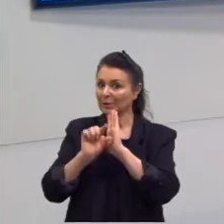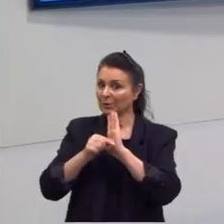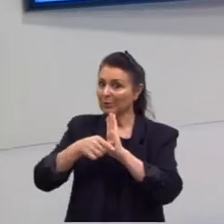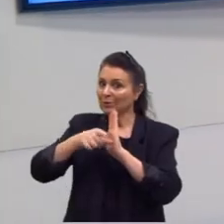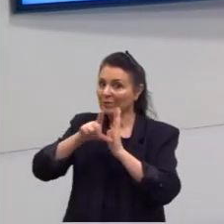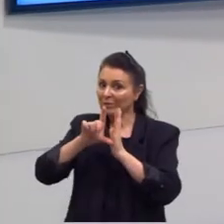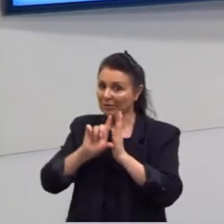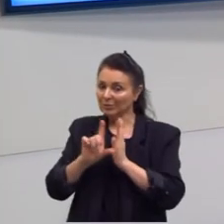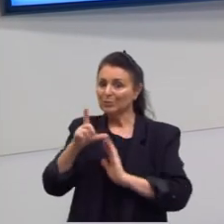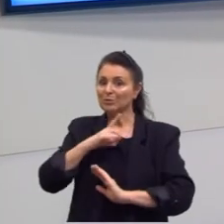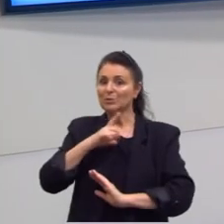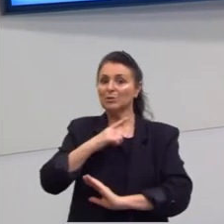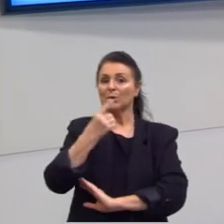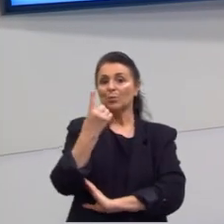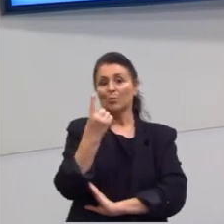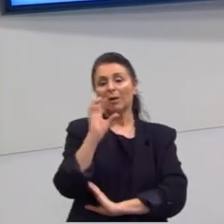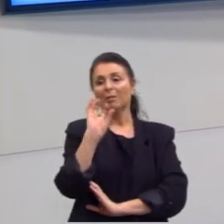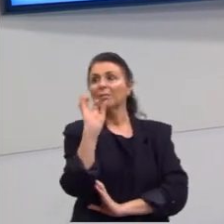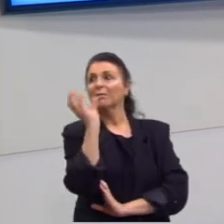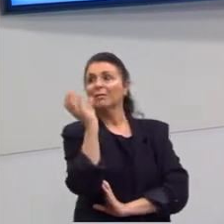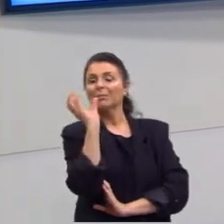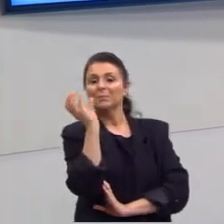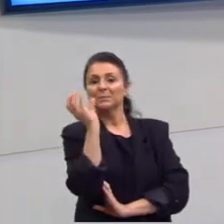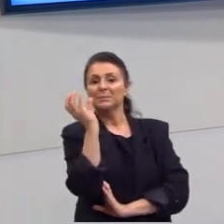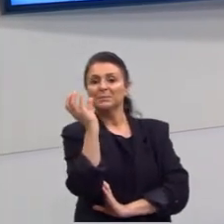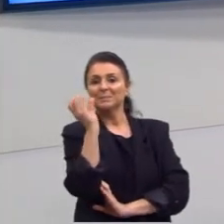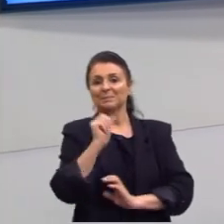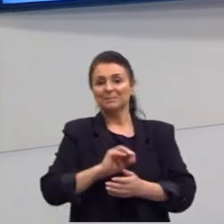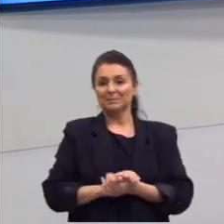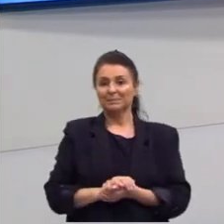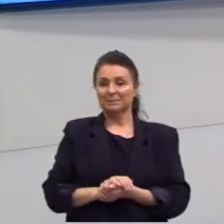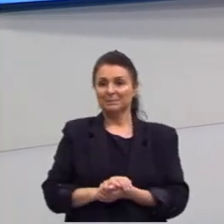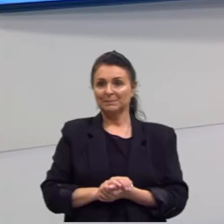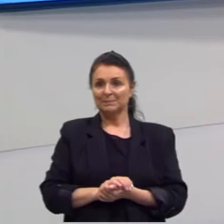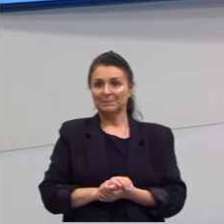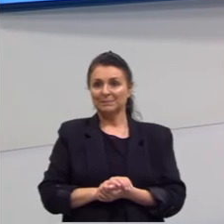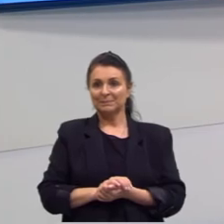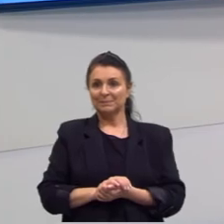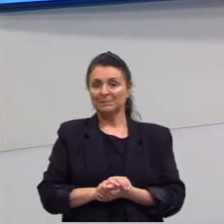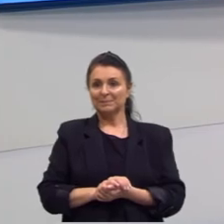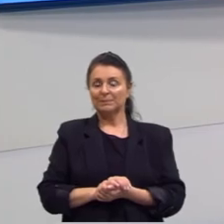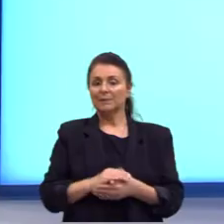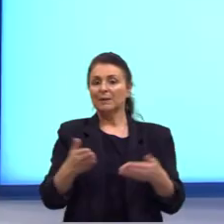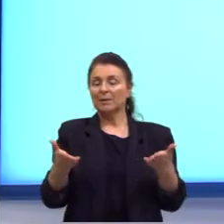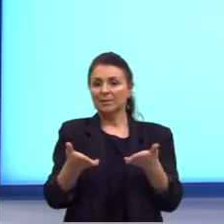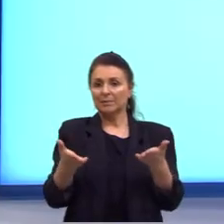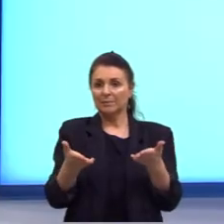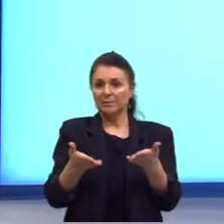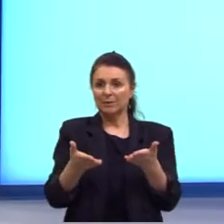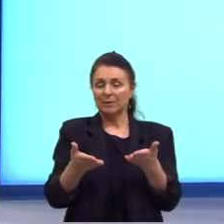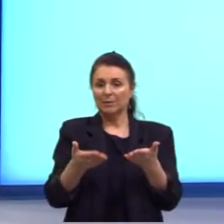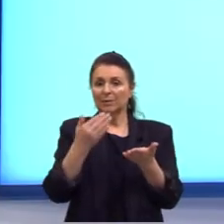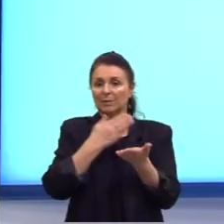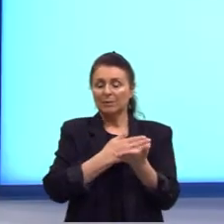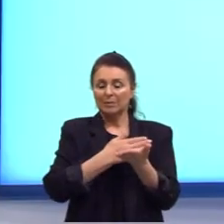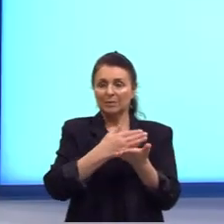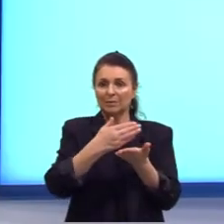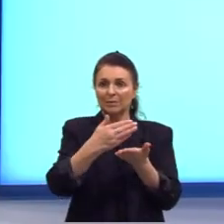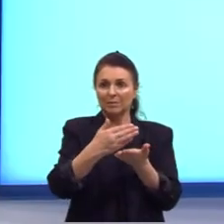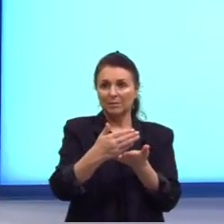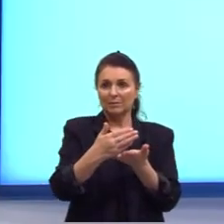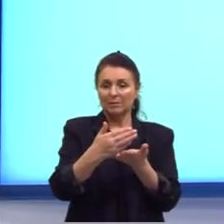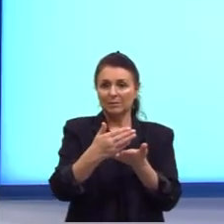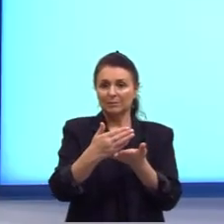do que antes quando a gente Oi gente uma lâmpada tá ó e aqui né para iniciar então